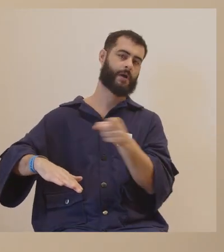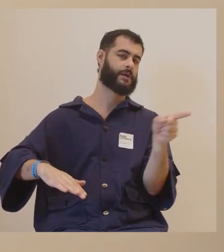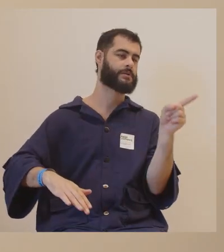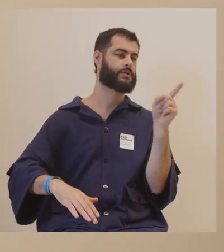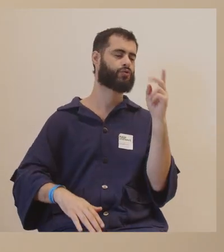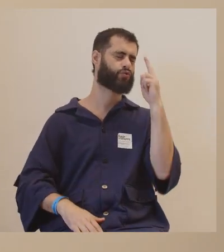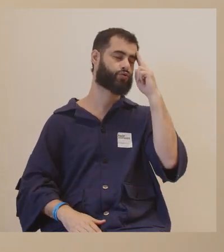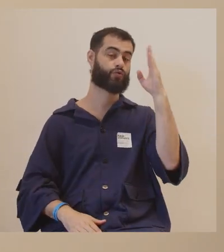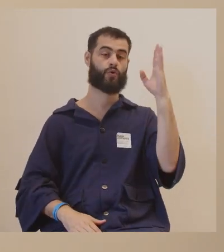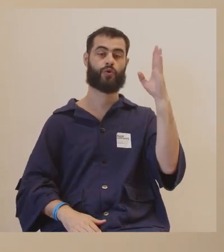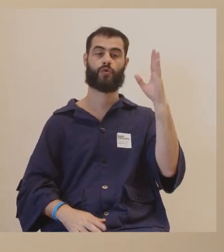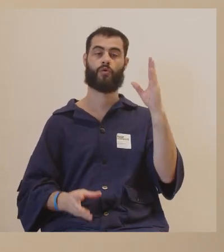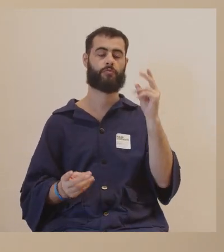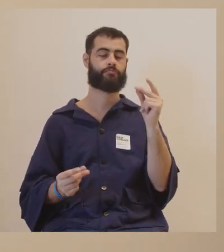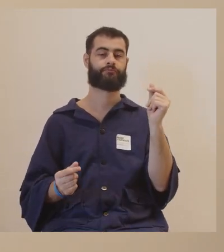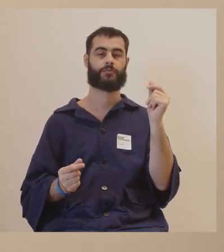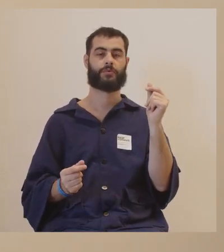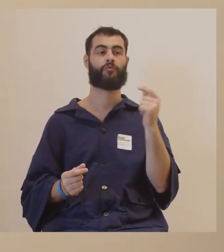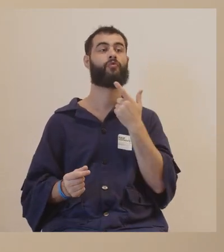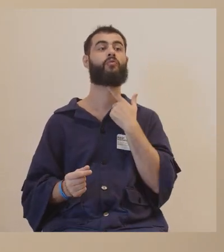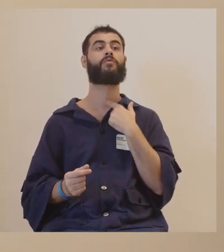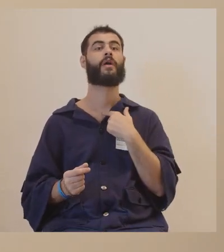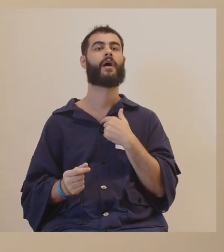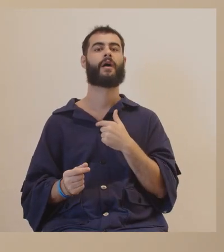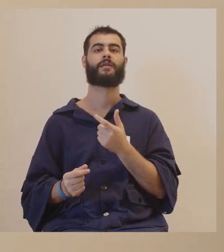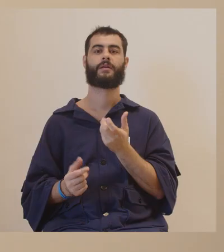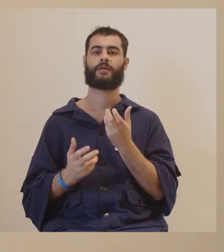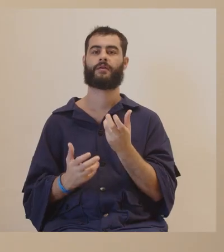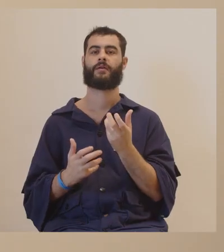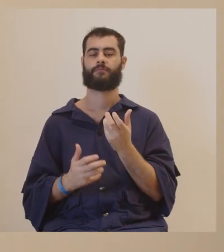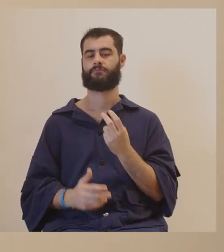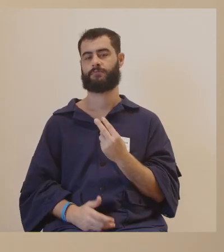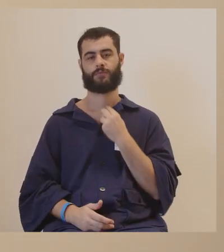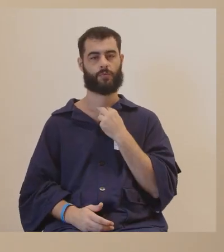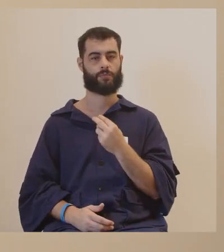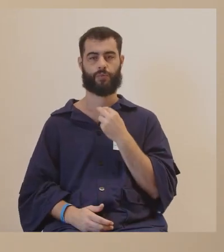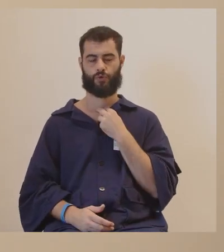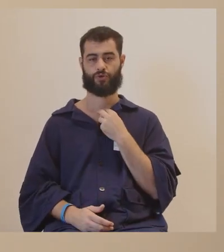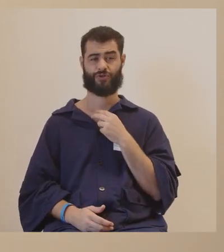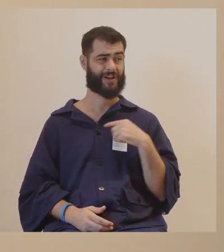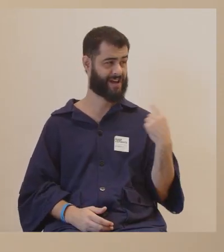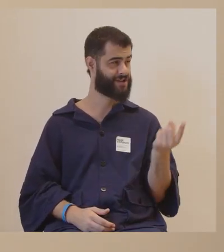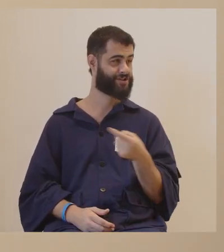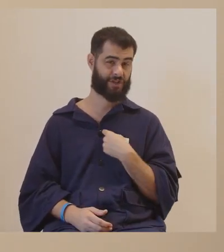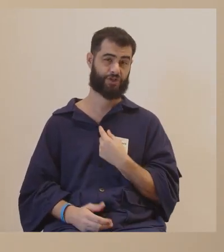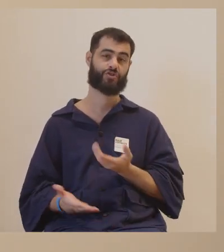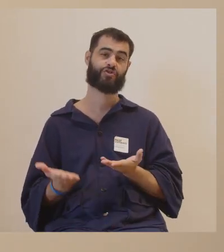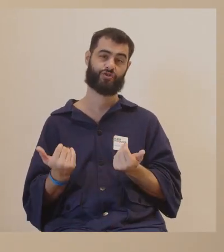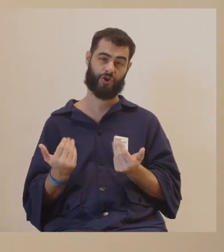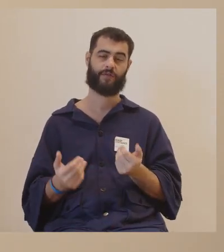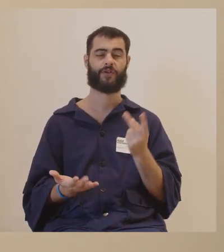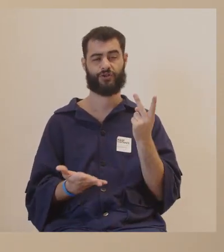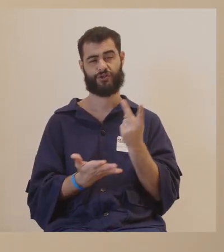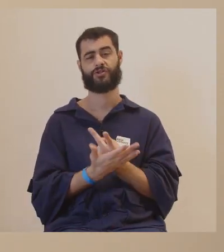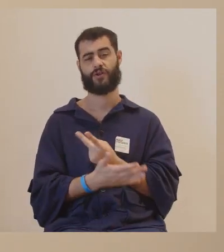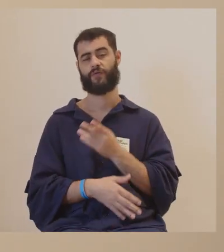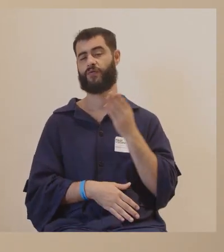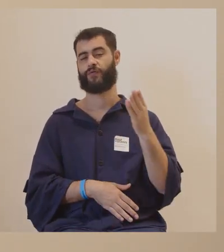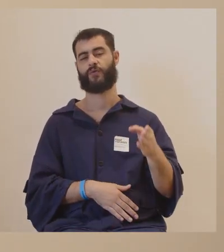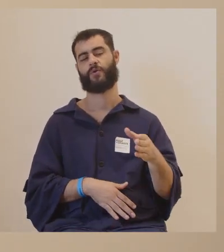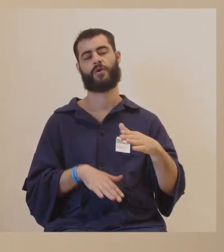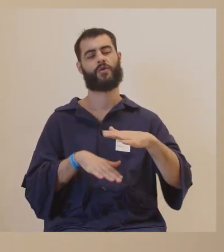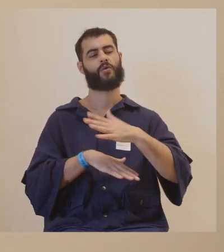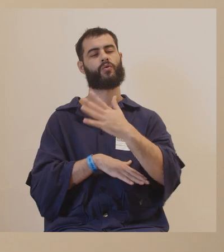ser desfeito, ser satisfeito. Todos nós, na adolescência, já estivemos no campo num dia ensolarado e sem